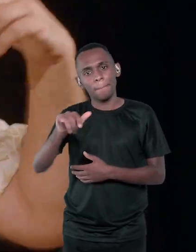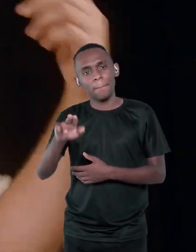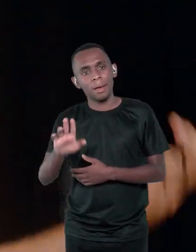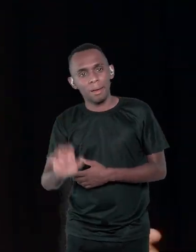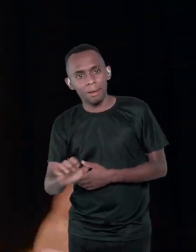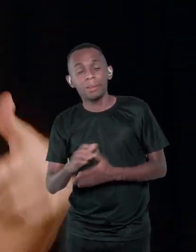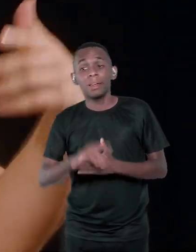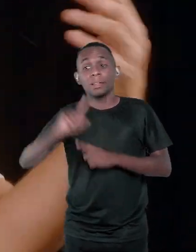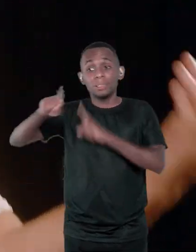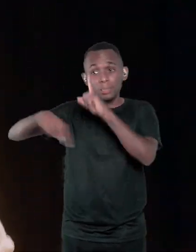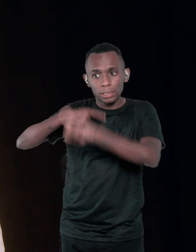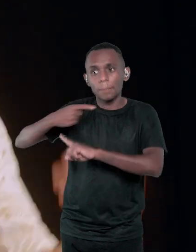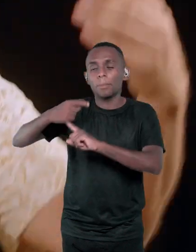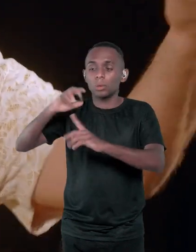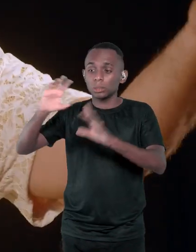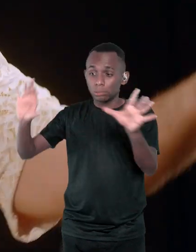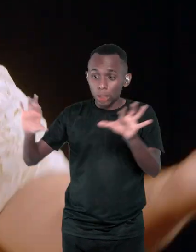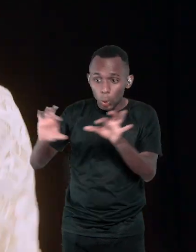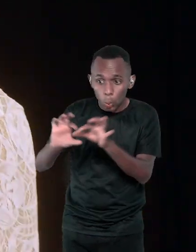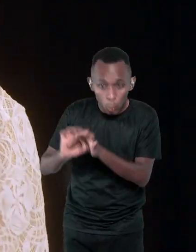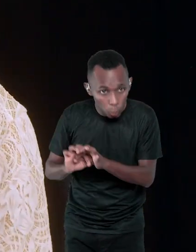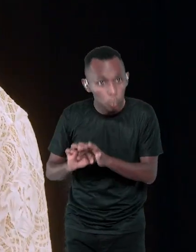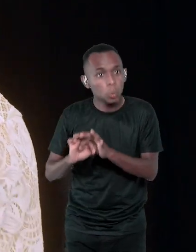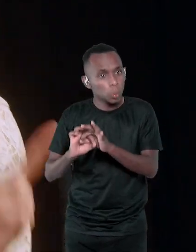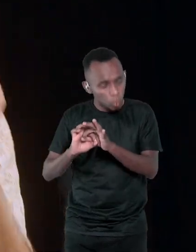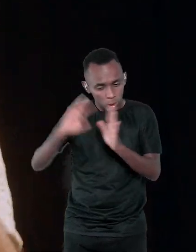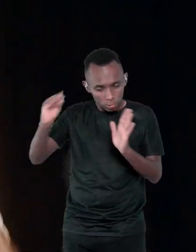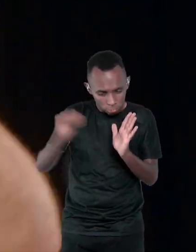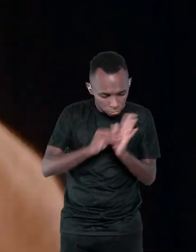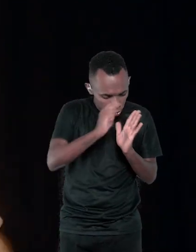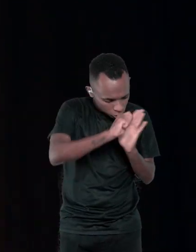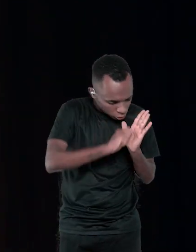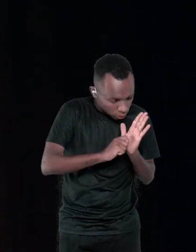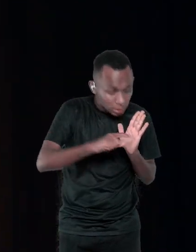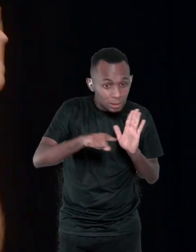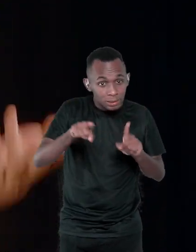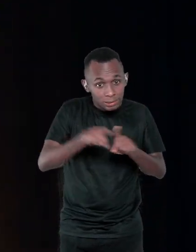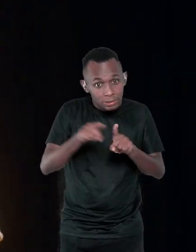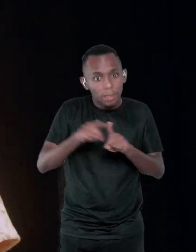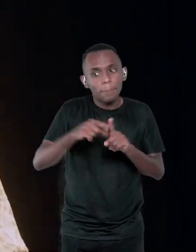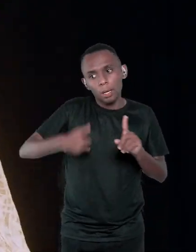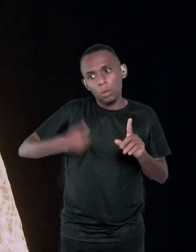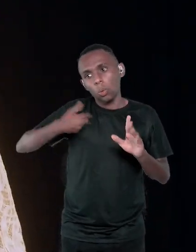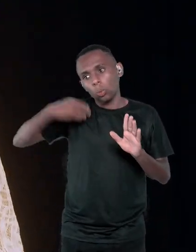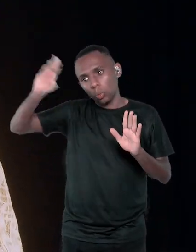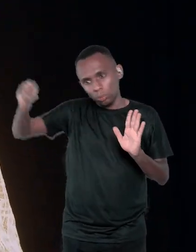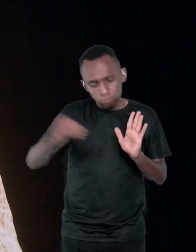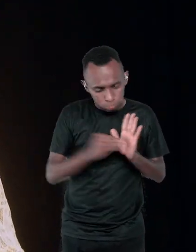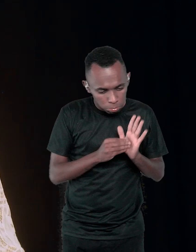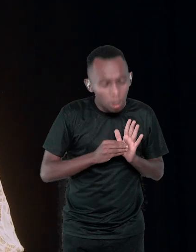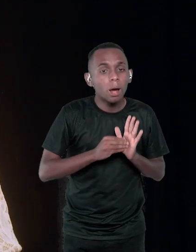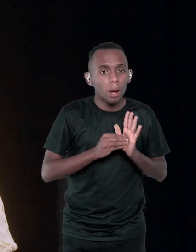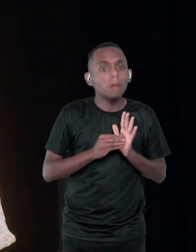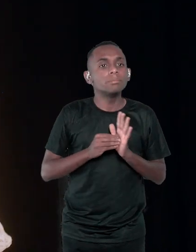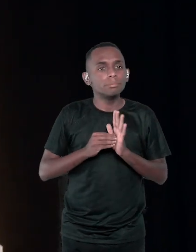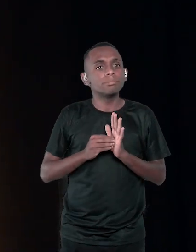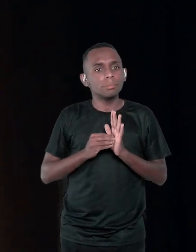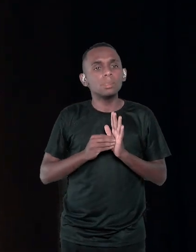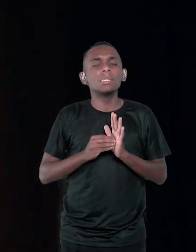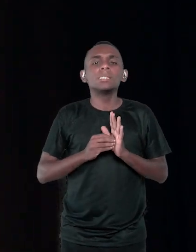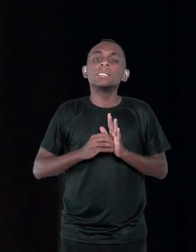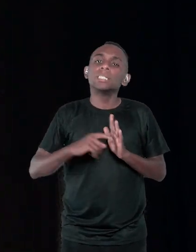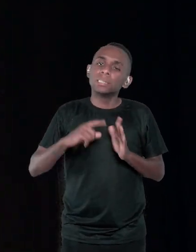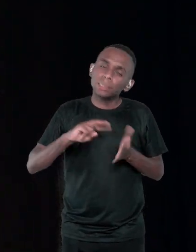história coerente, interessante, recompensadora e, sobretudo, que honrasse uma figura como Elza Soares. Então, eu tinha todos